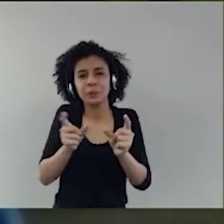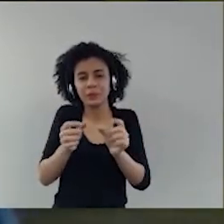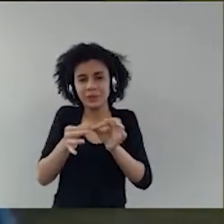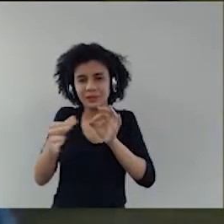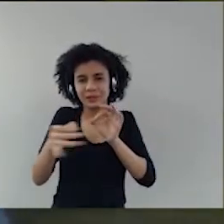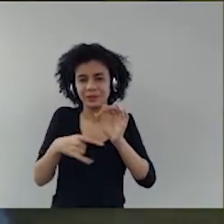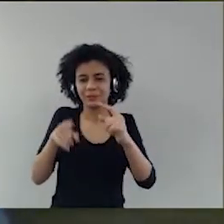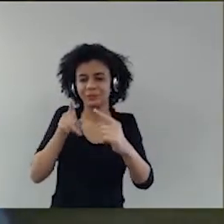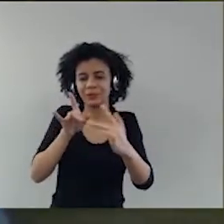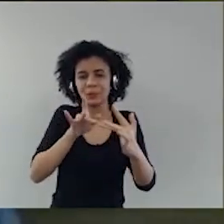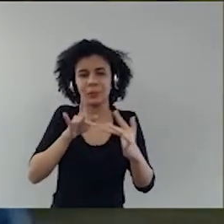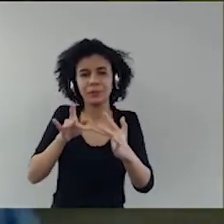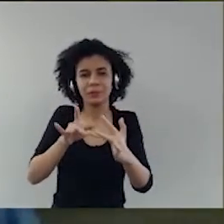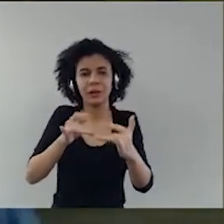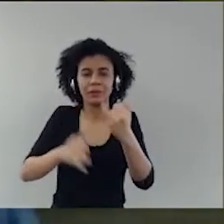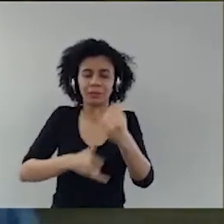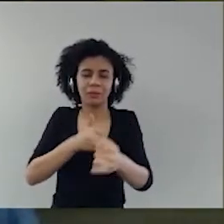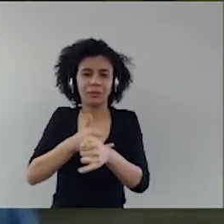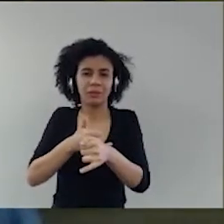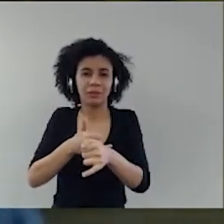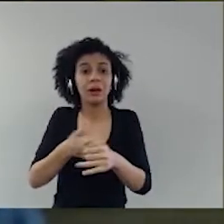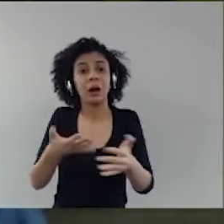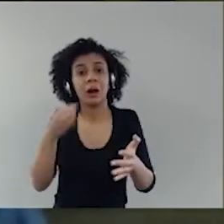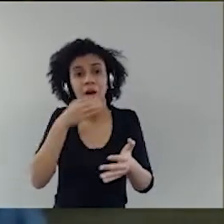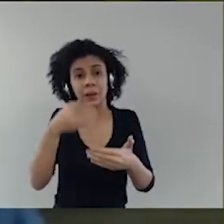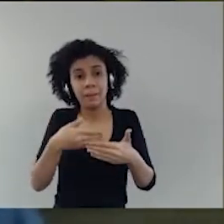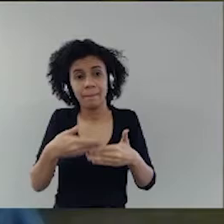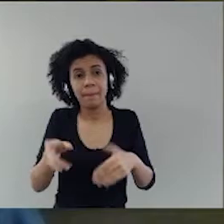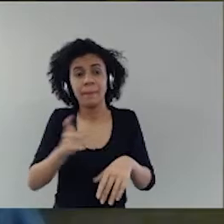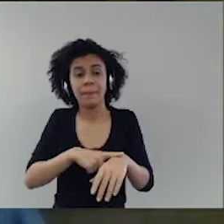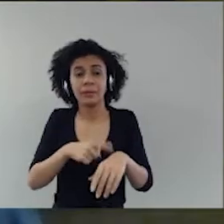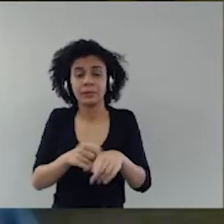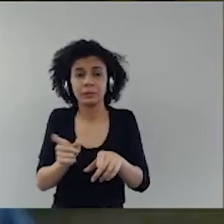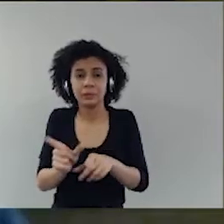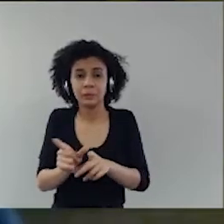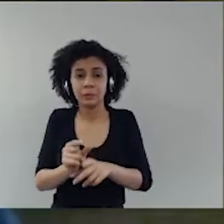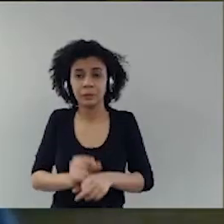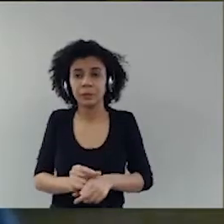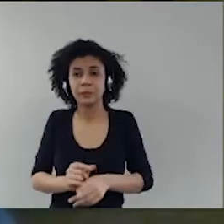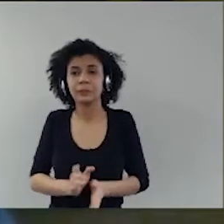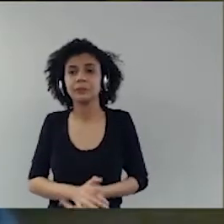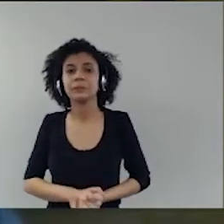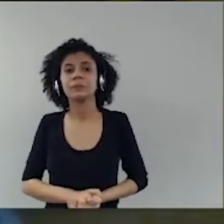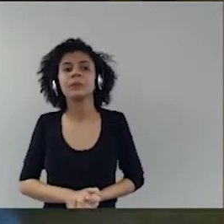distâncias. Vamos agilizar um pouco aqui, por conta do nosso tempo.